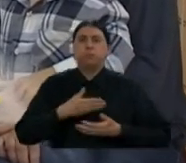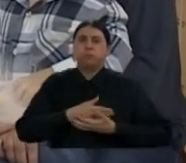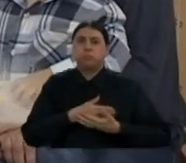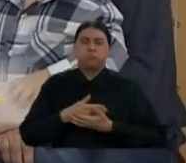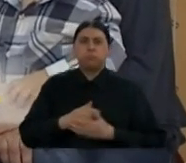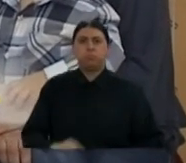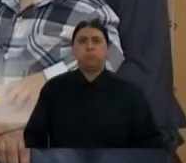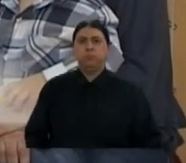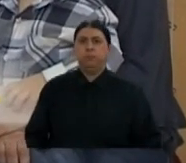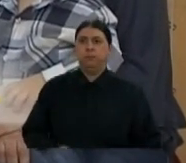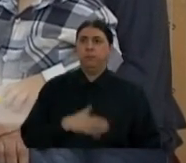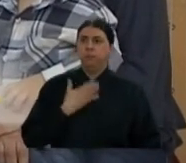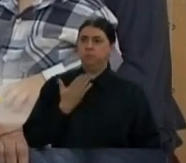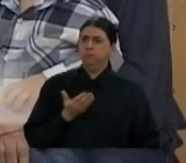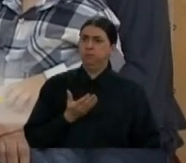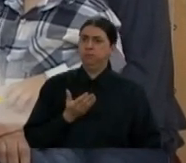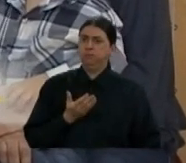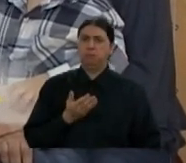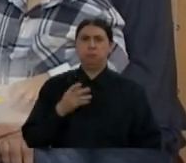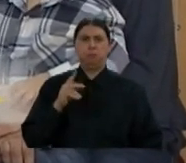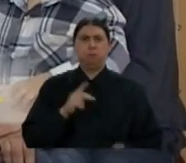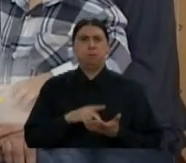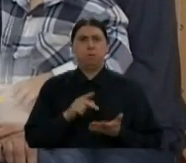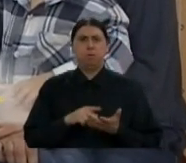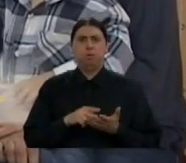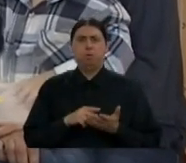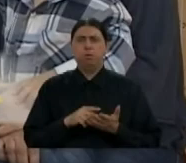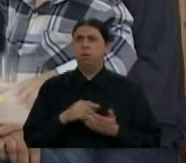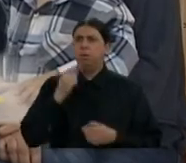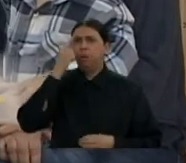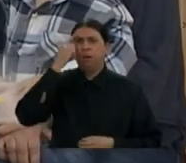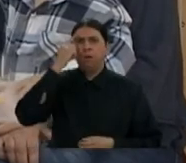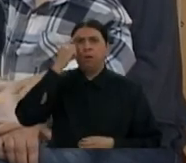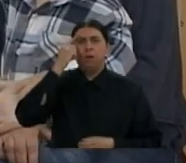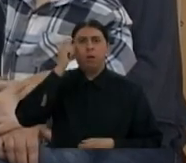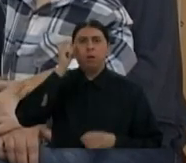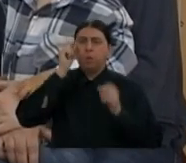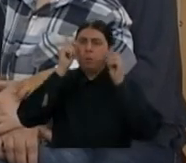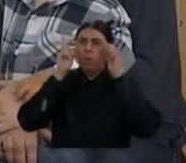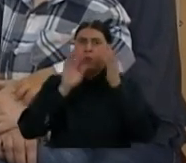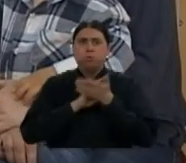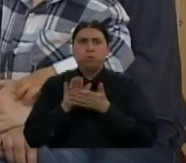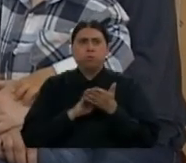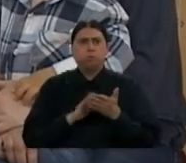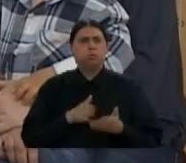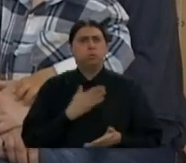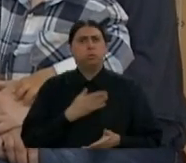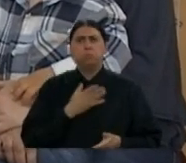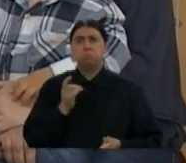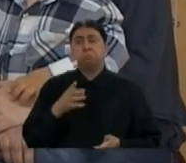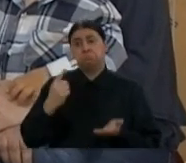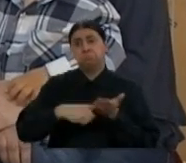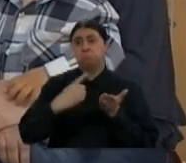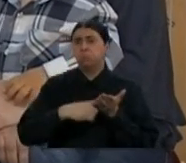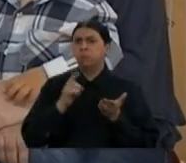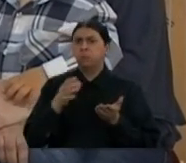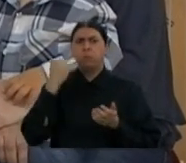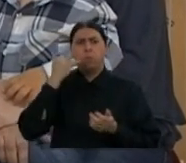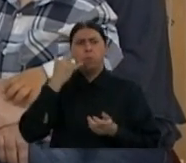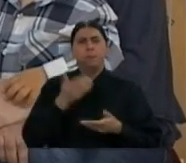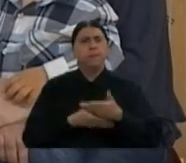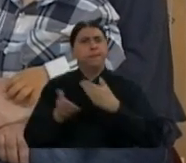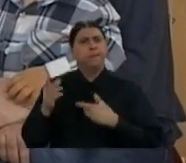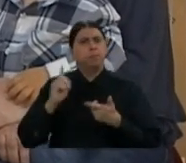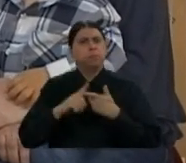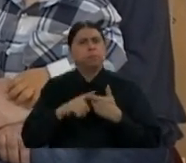foi não tinha caído a ficha é uma surpresa e eu só concordava com ela até porque saber da